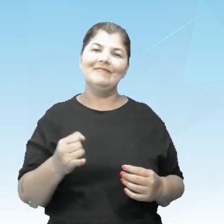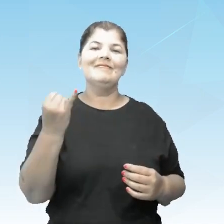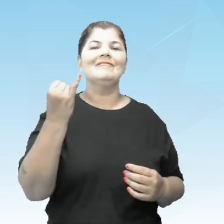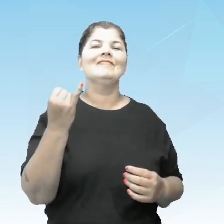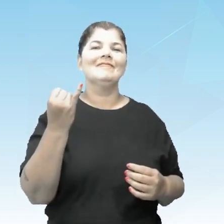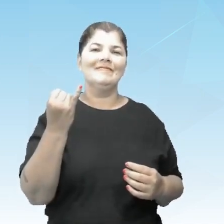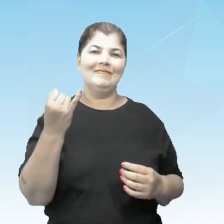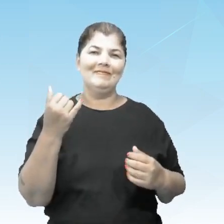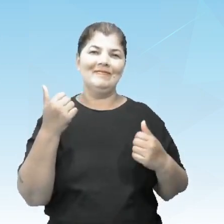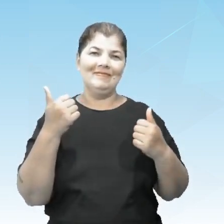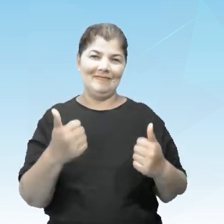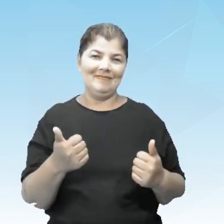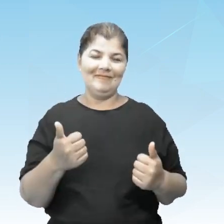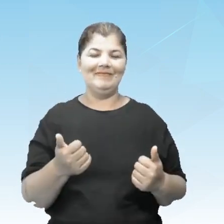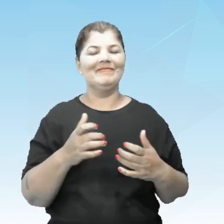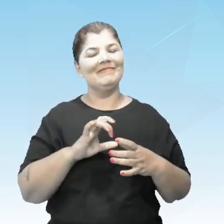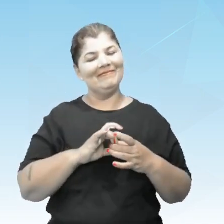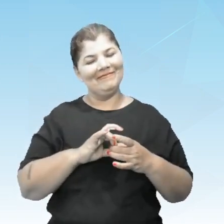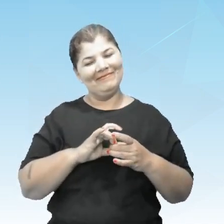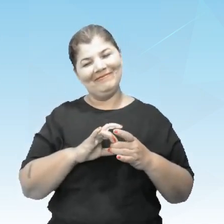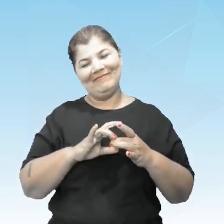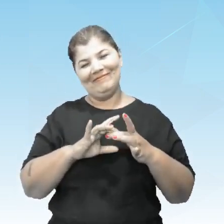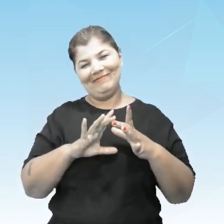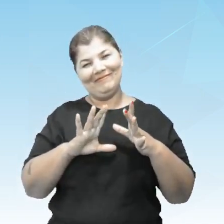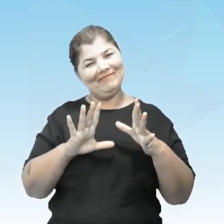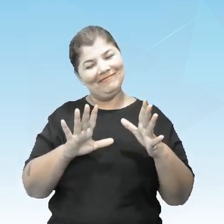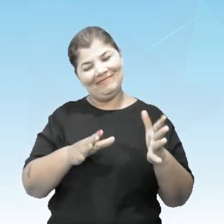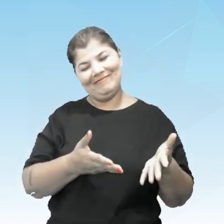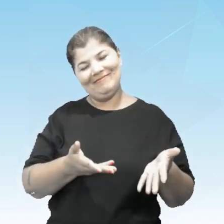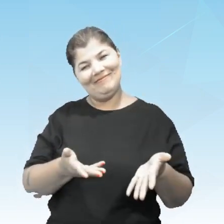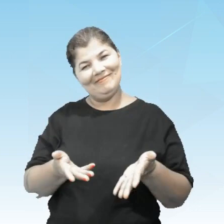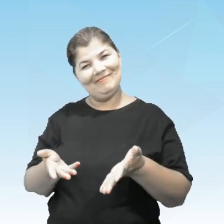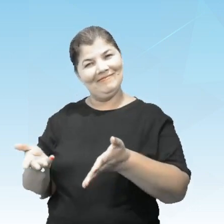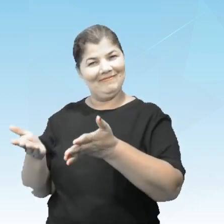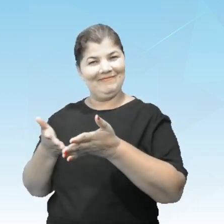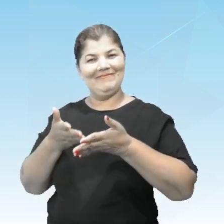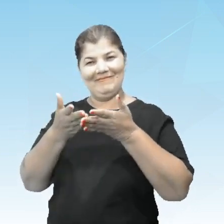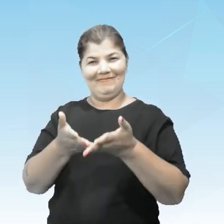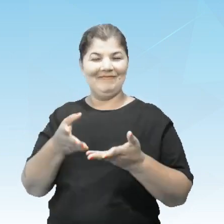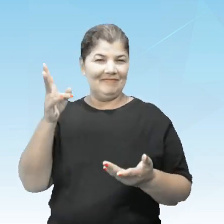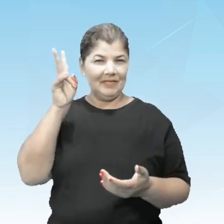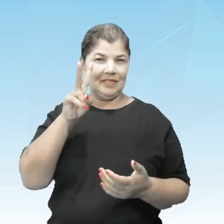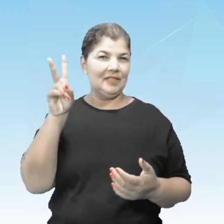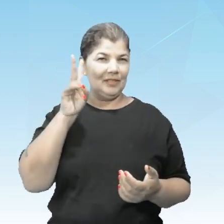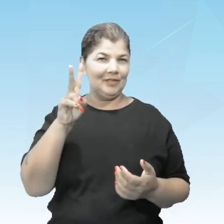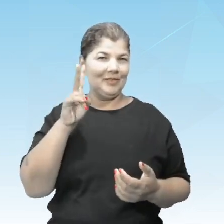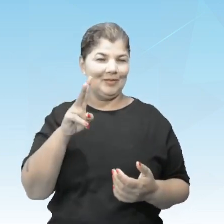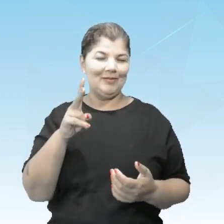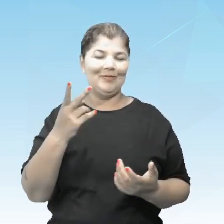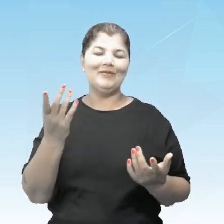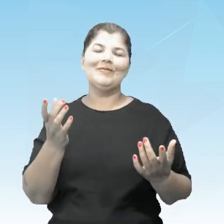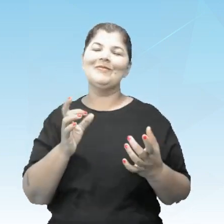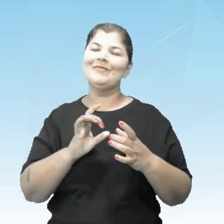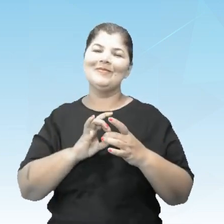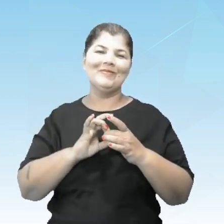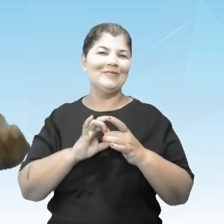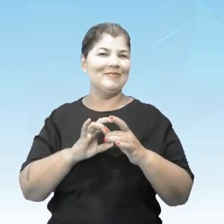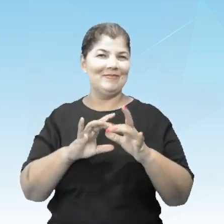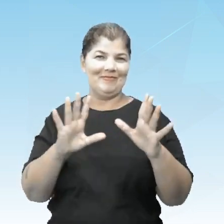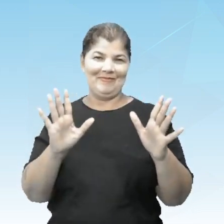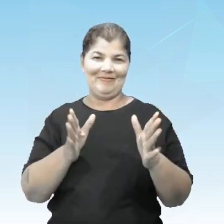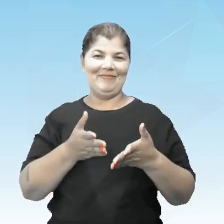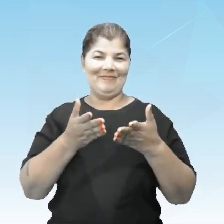E agora peço para que vocês desembarquem da nossa nave da história. Saia da nossa nave